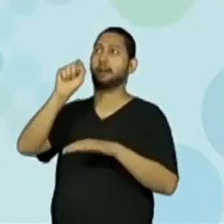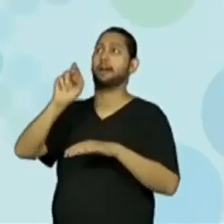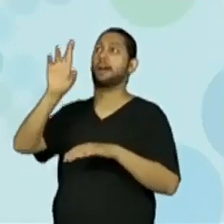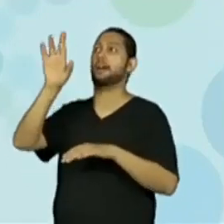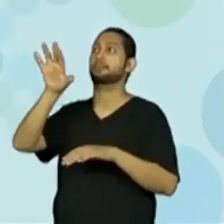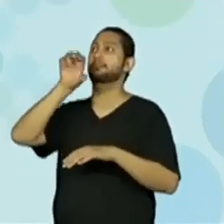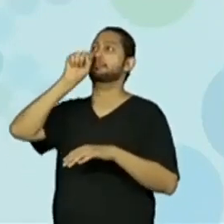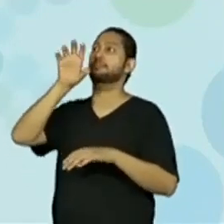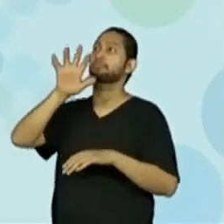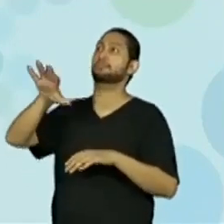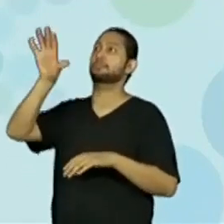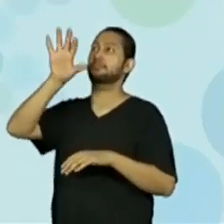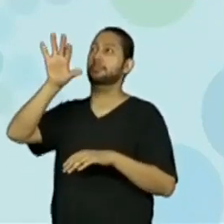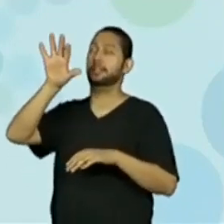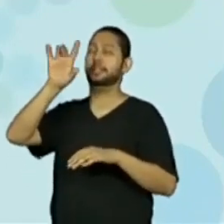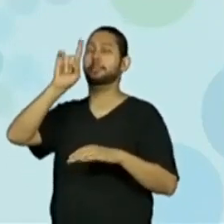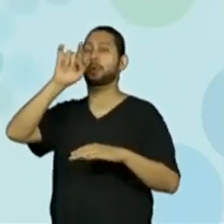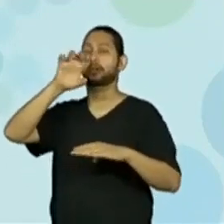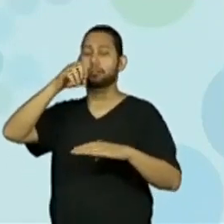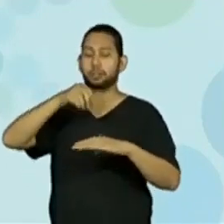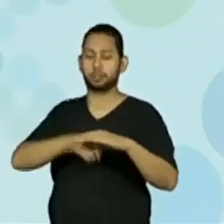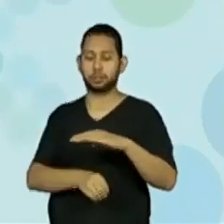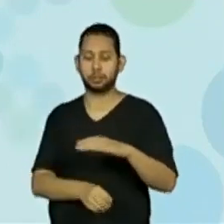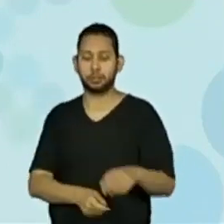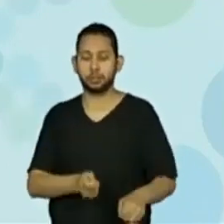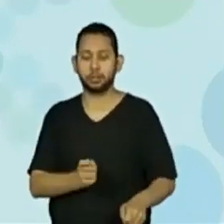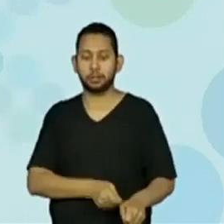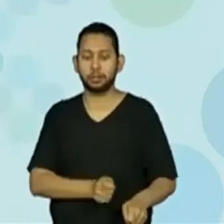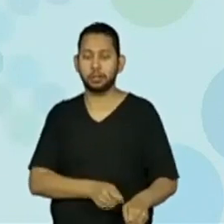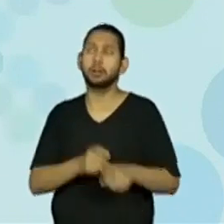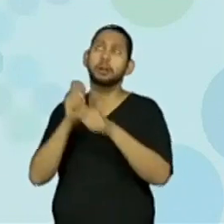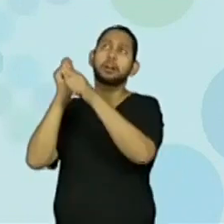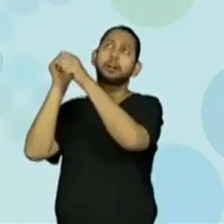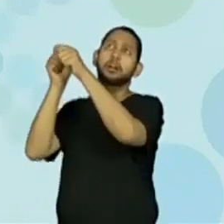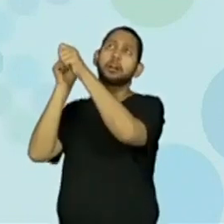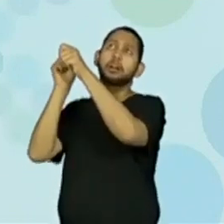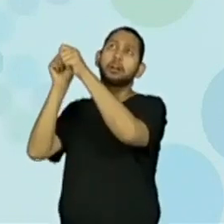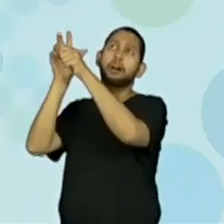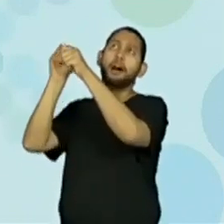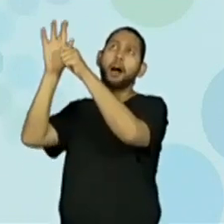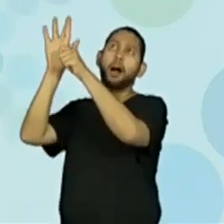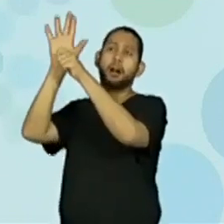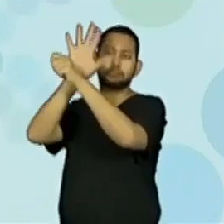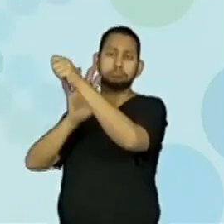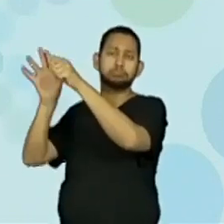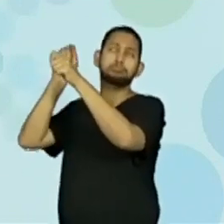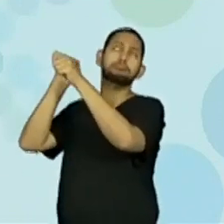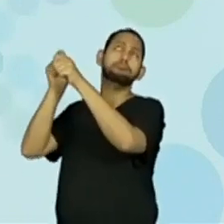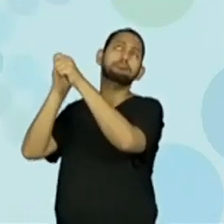na água, eles são iguais? Será que a produção de sons